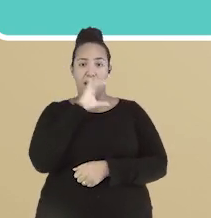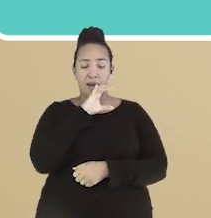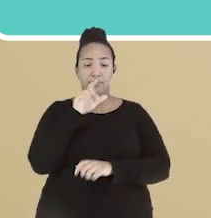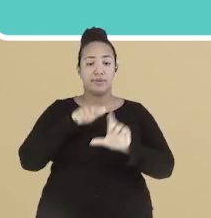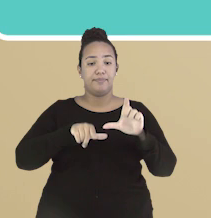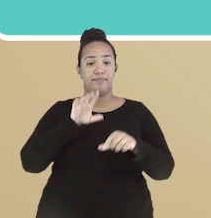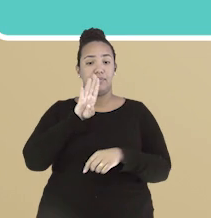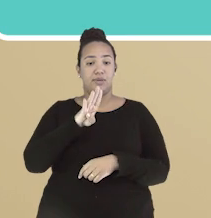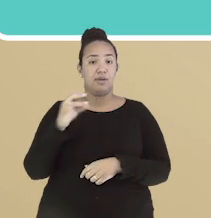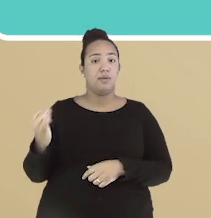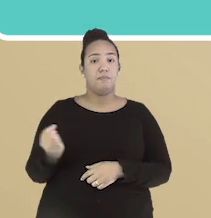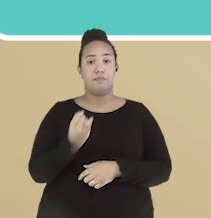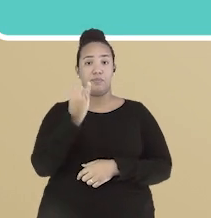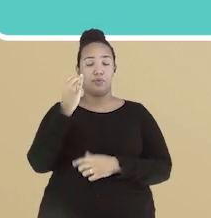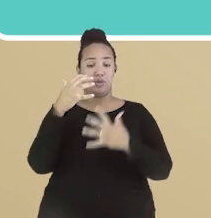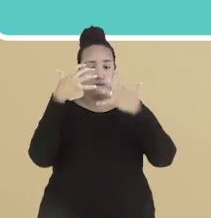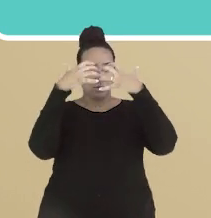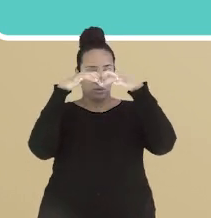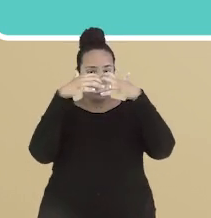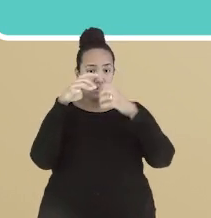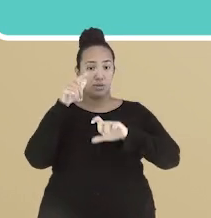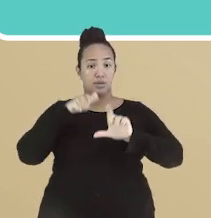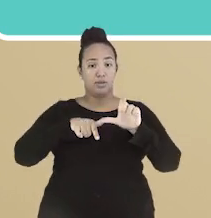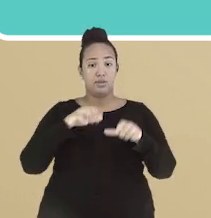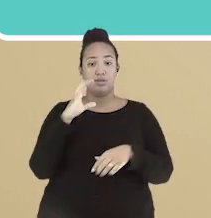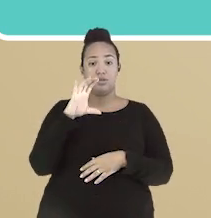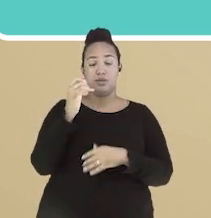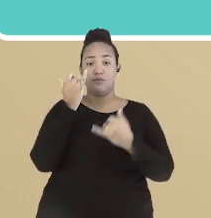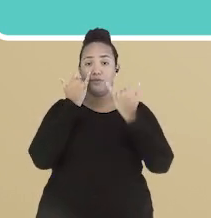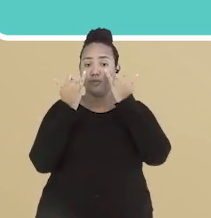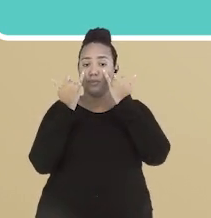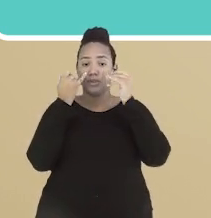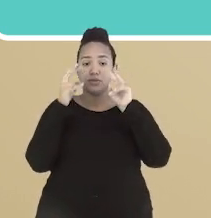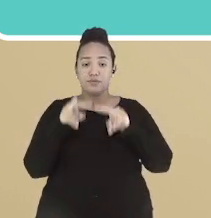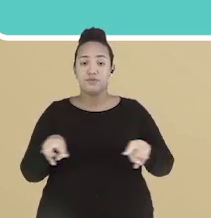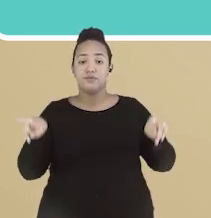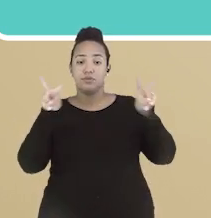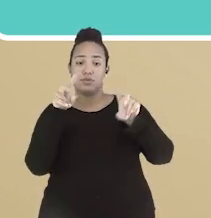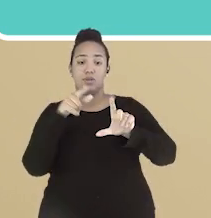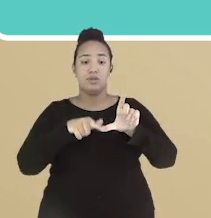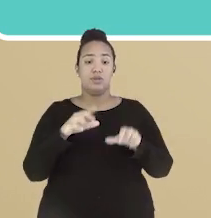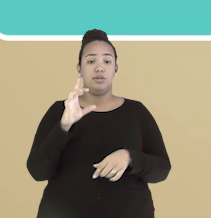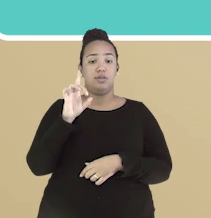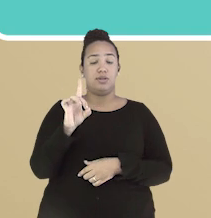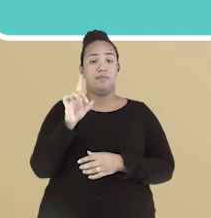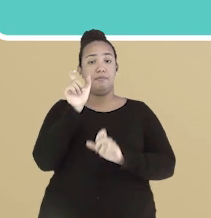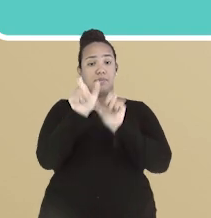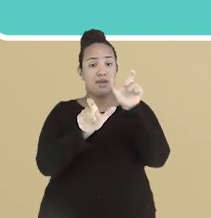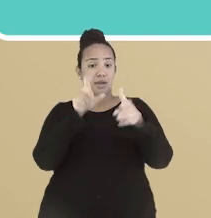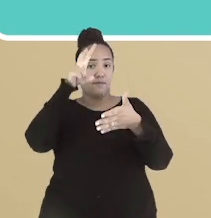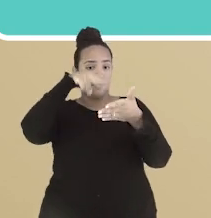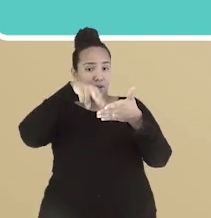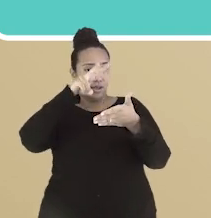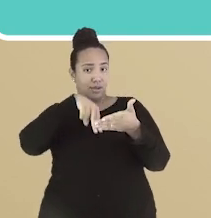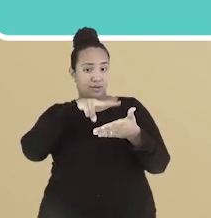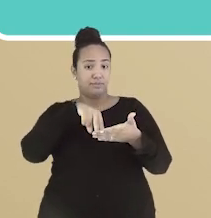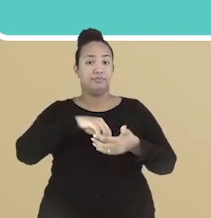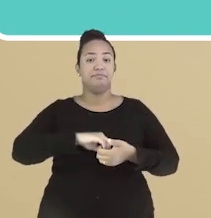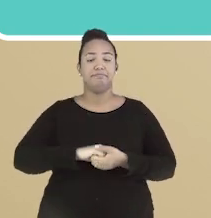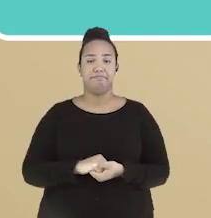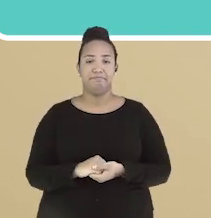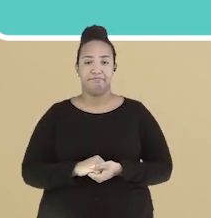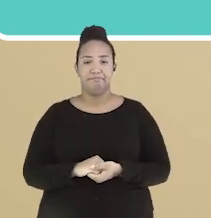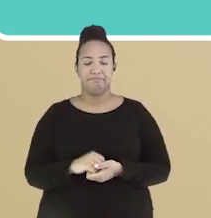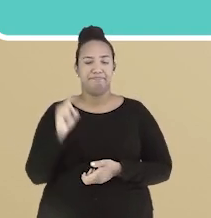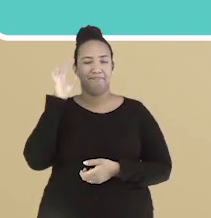B, a importância do cérebro. Letra C, as informações visuais. Ou letra D, a leitura de